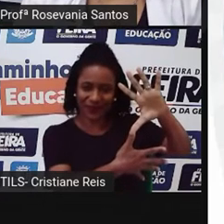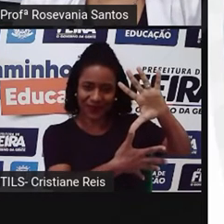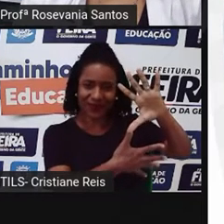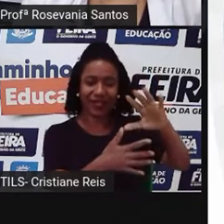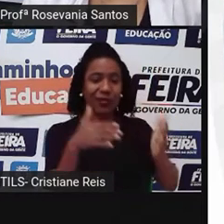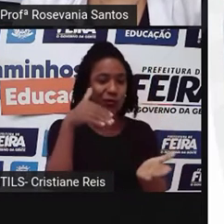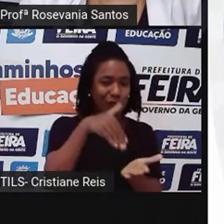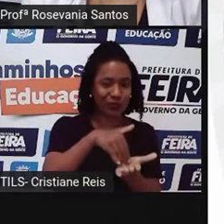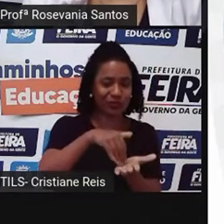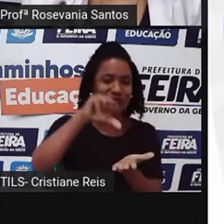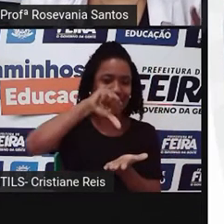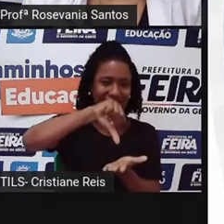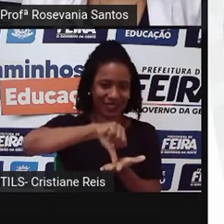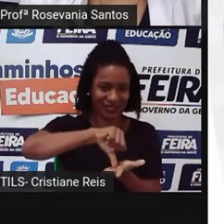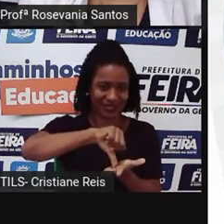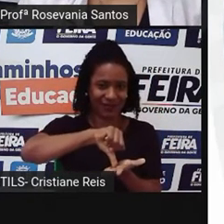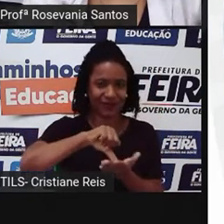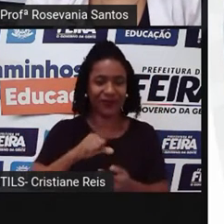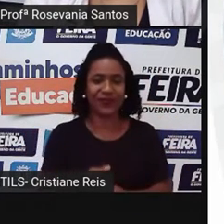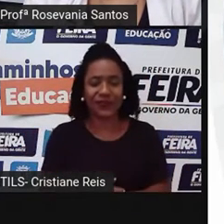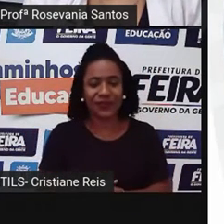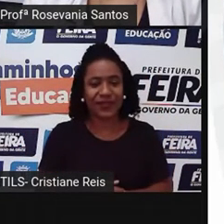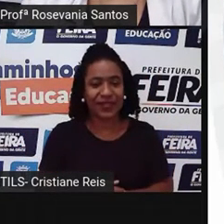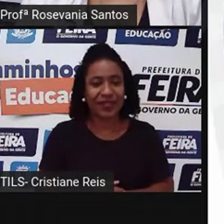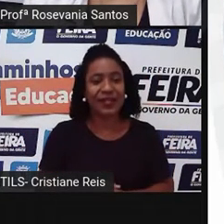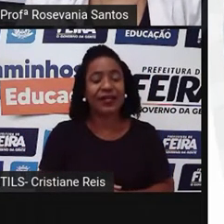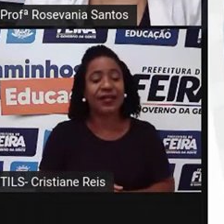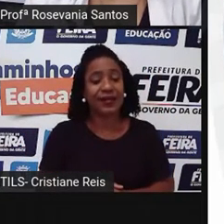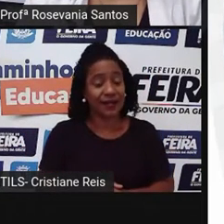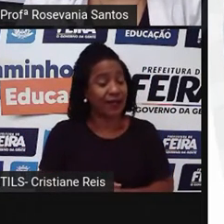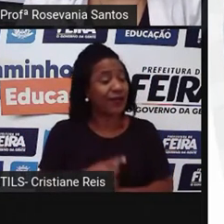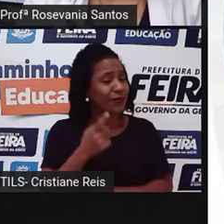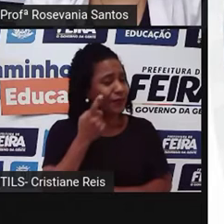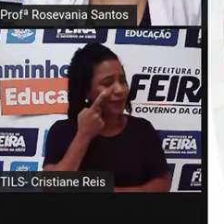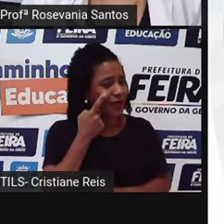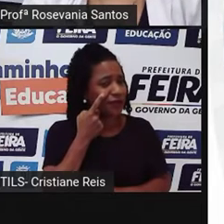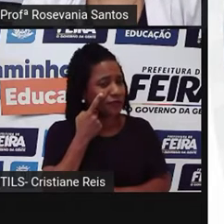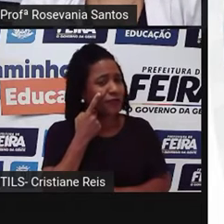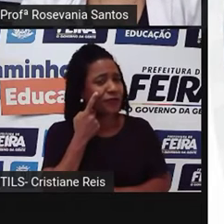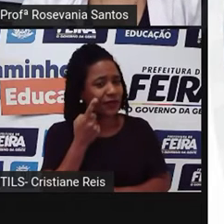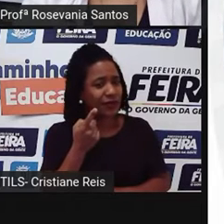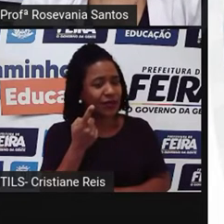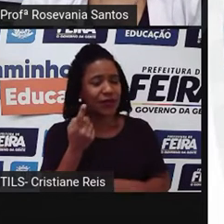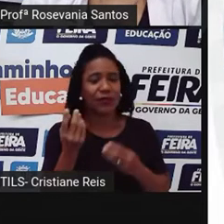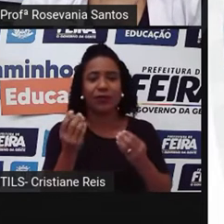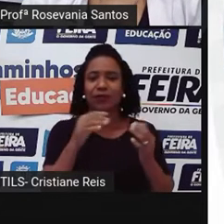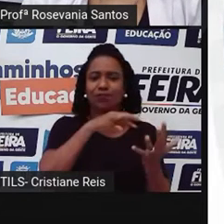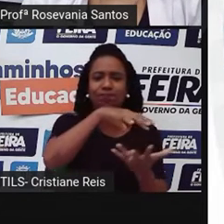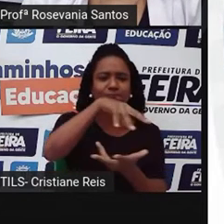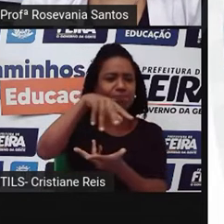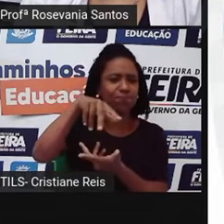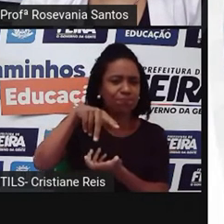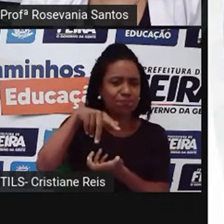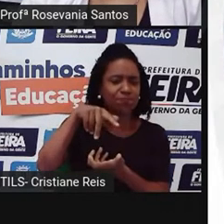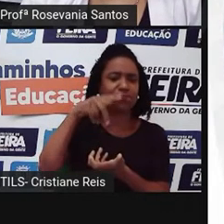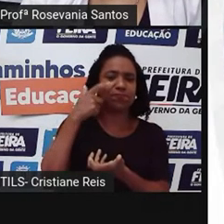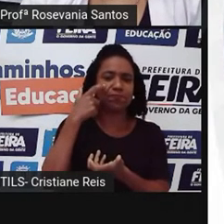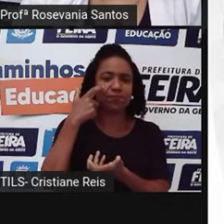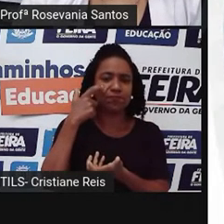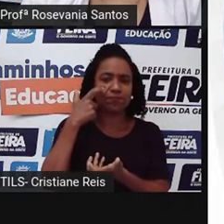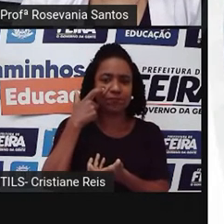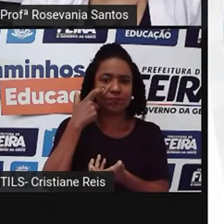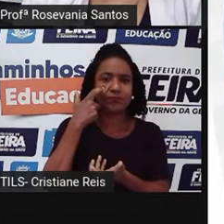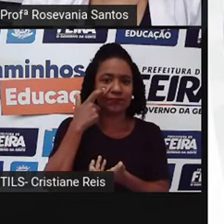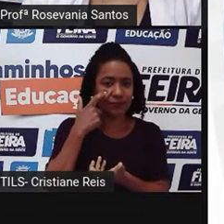a Antártida. Mas o que que a gente está observando, né, nesse planisfério geral? A gente observa que a gente tem,